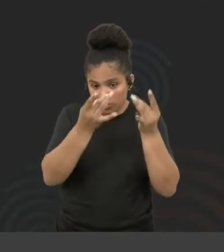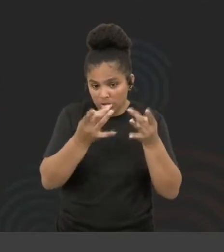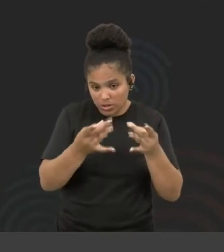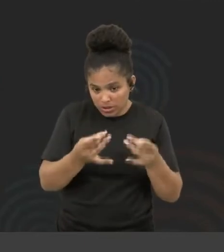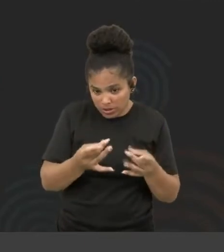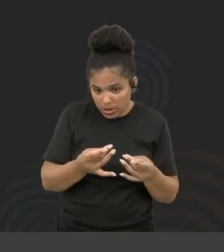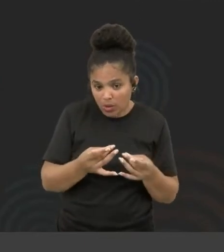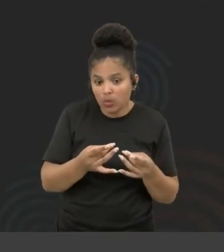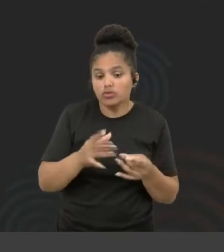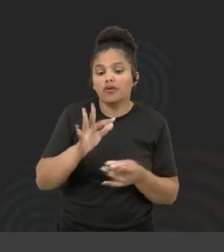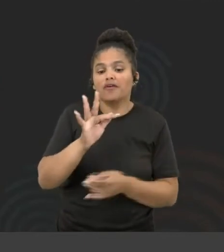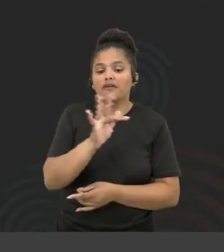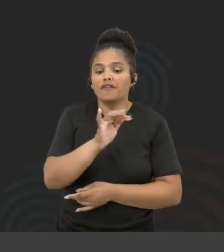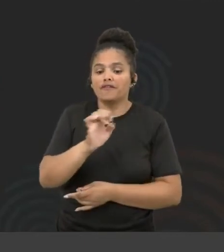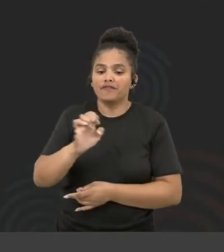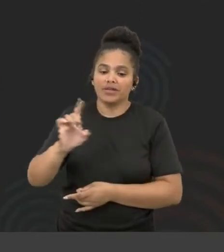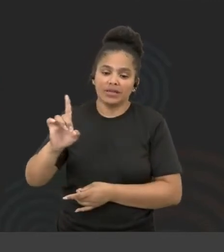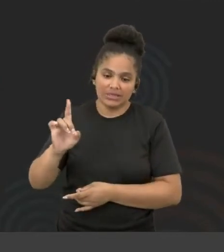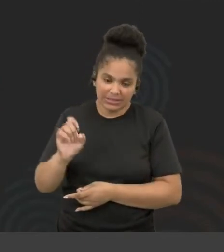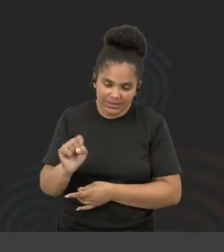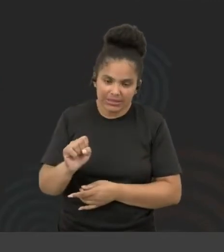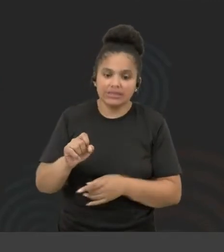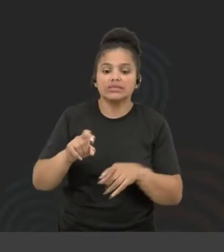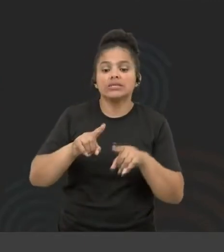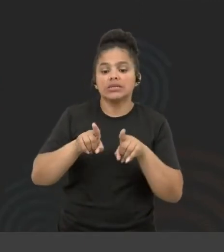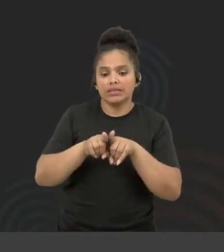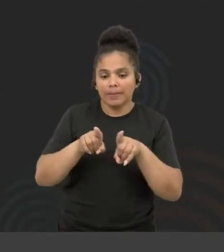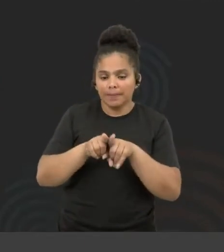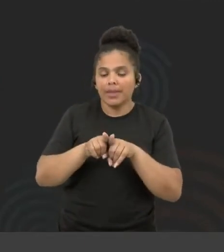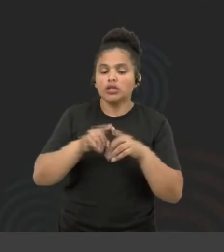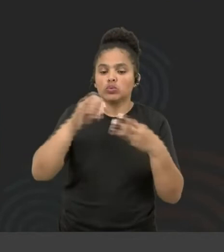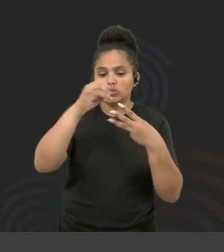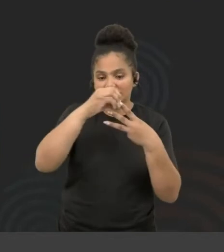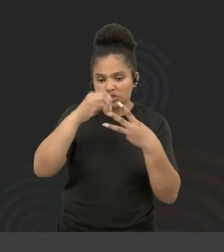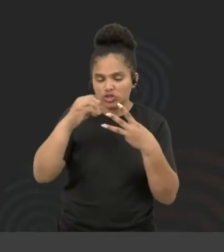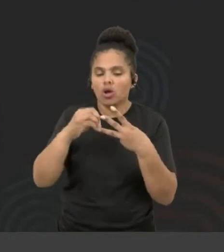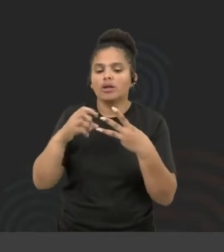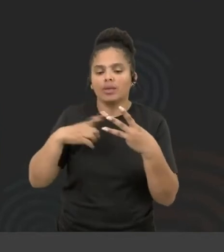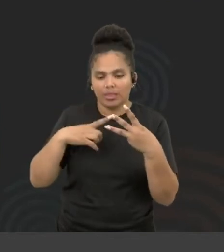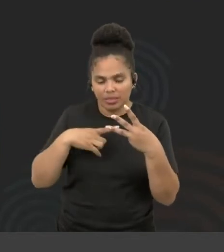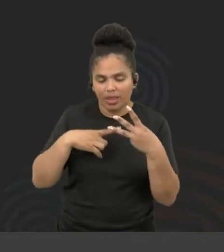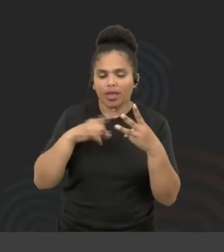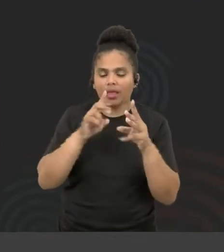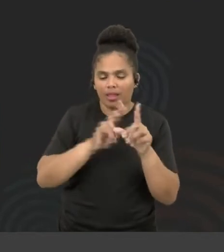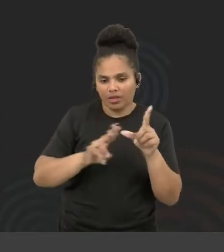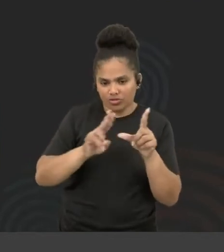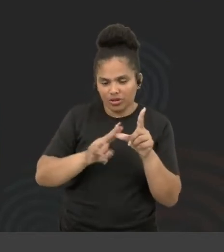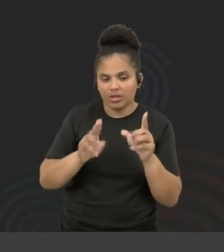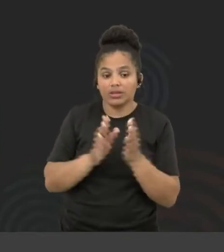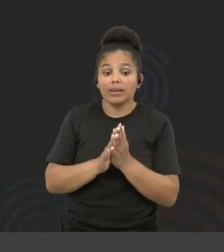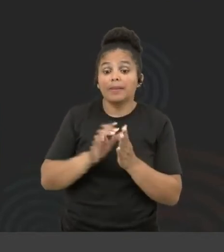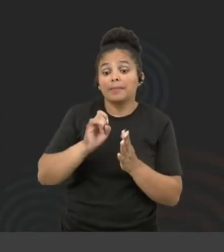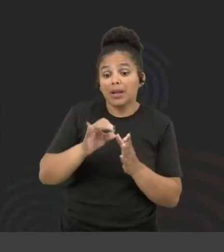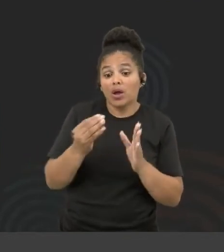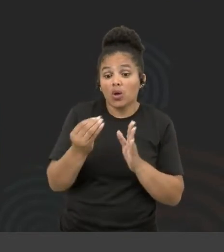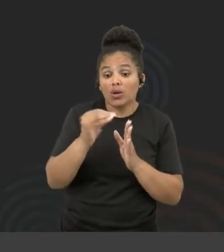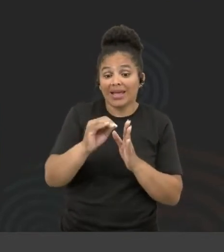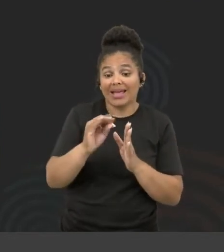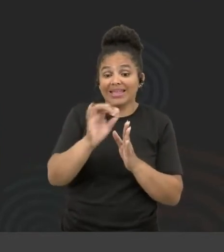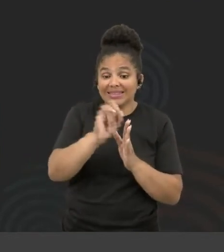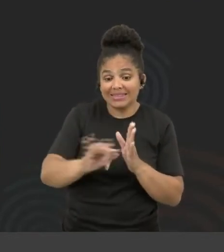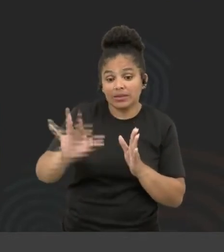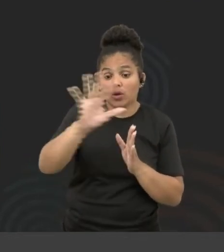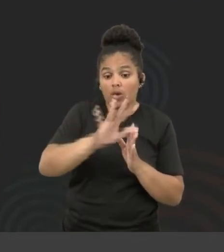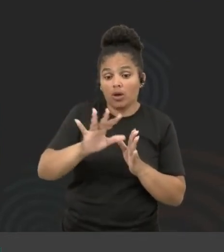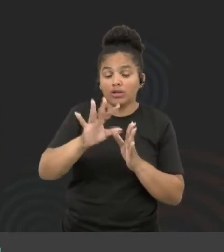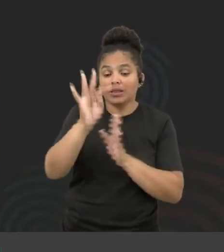e nos stories e nos reels você tem os vídeos com legenda. Para colocar texto alternativo nas fotos publicadas no Instagram,